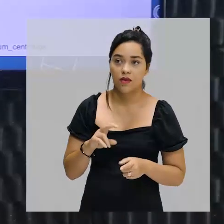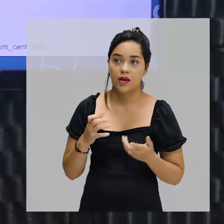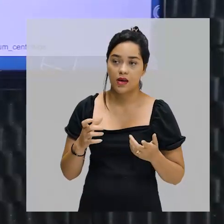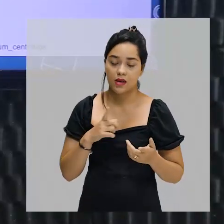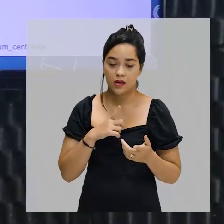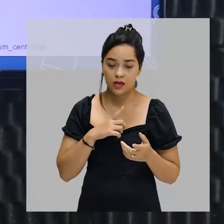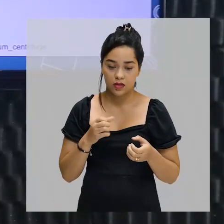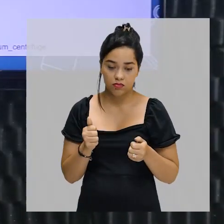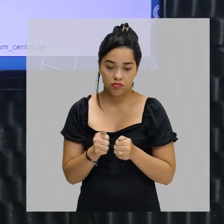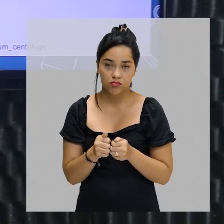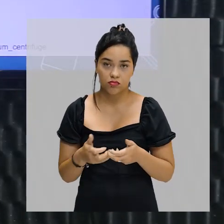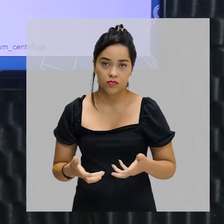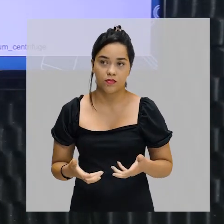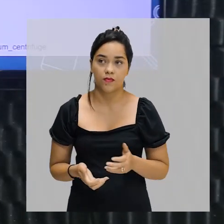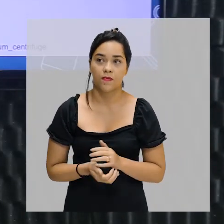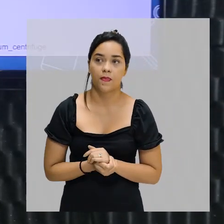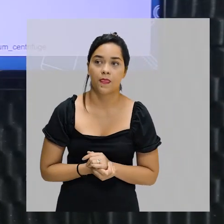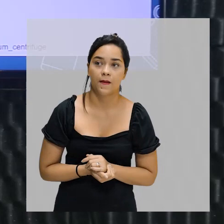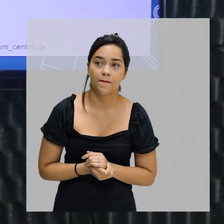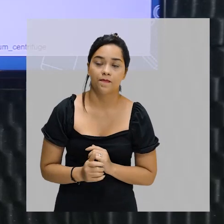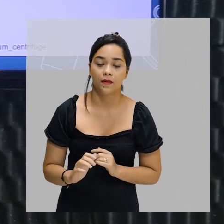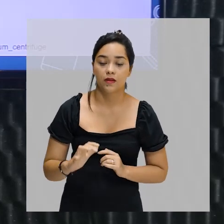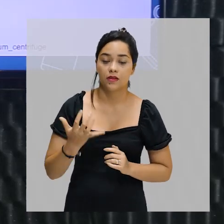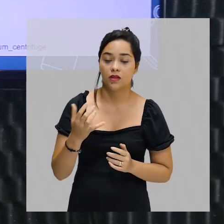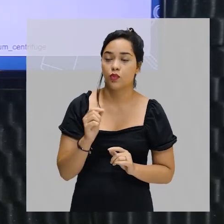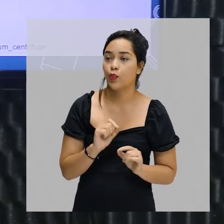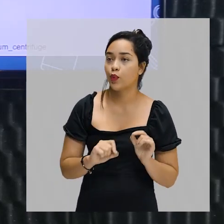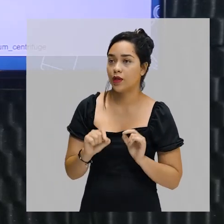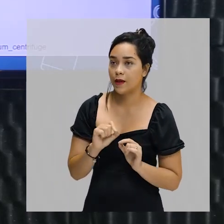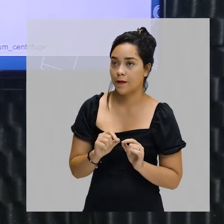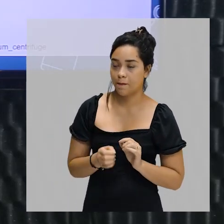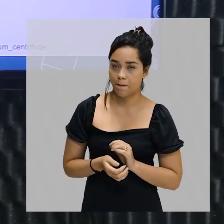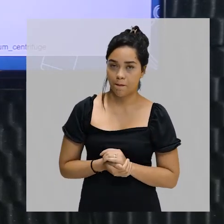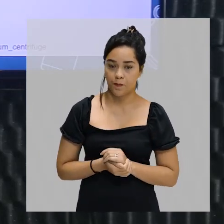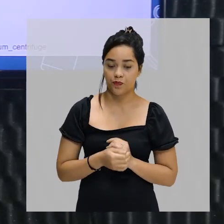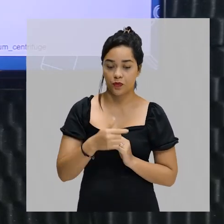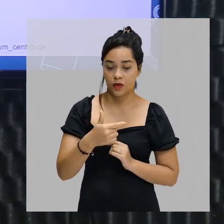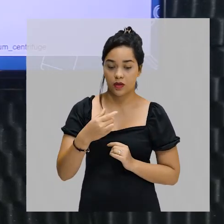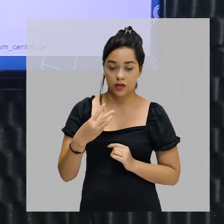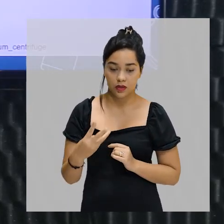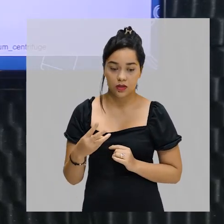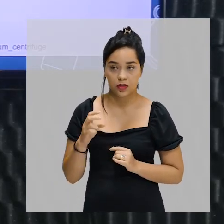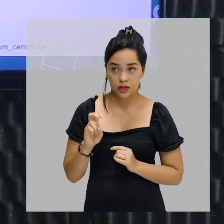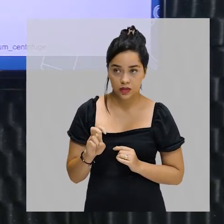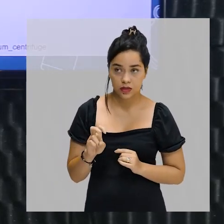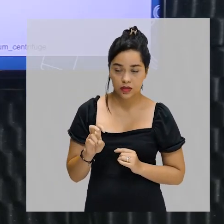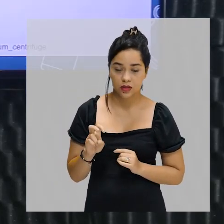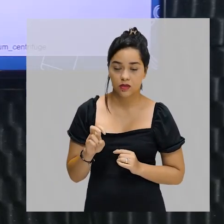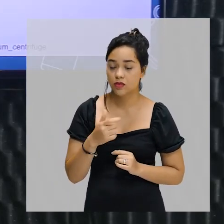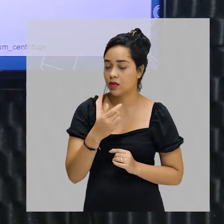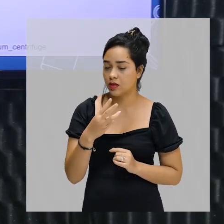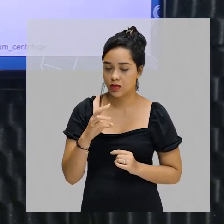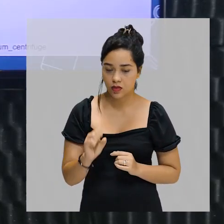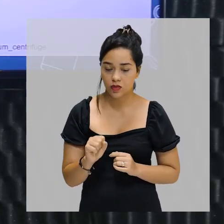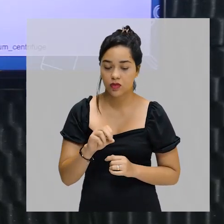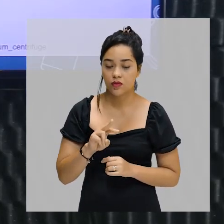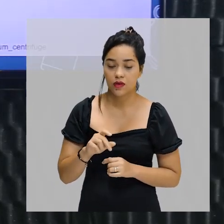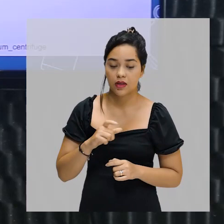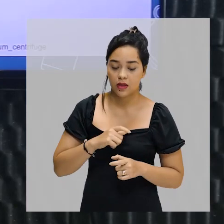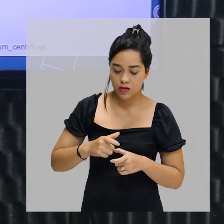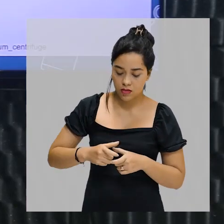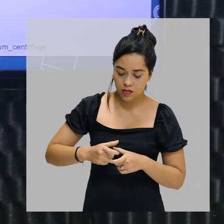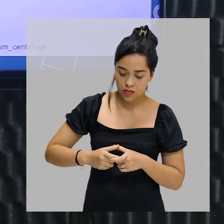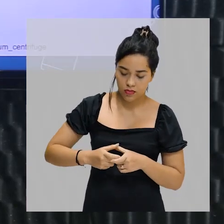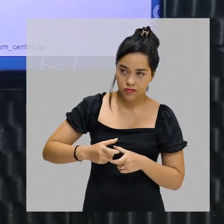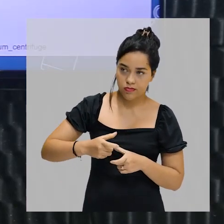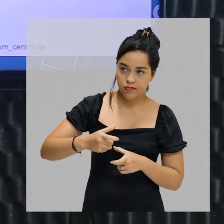mais internamente, certo? Acontecendo isso, o 235, o 238 ele vai ser